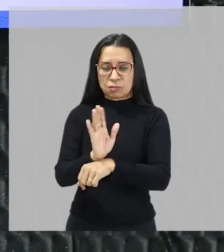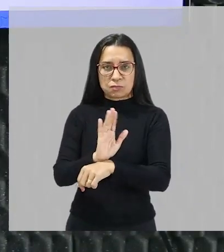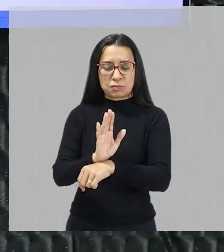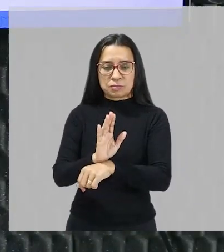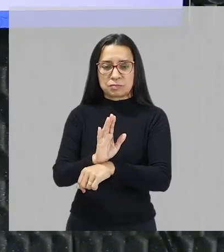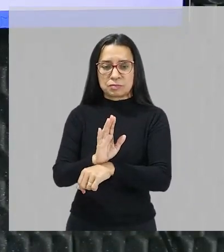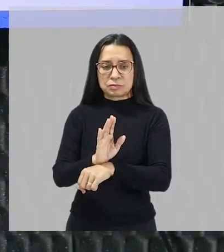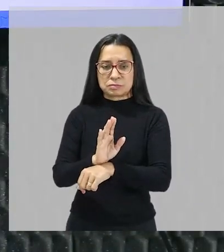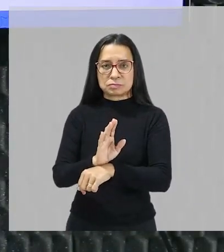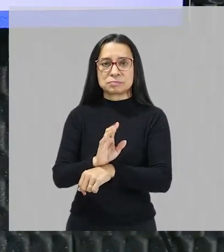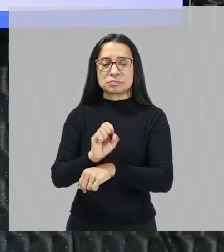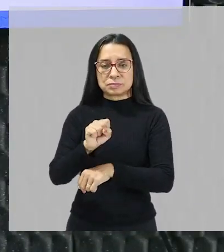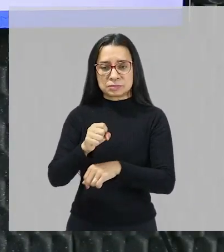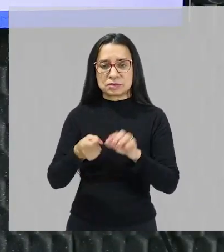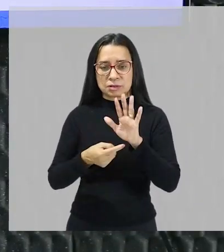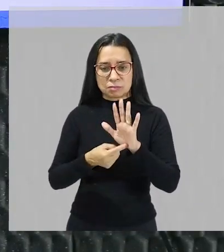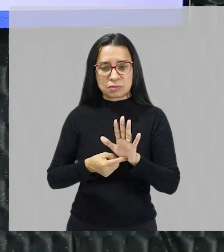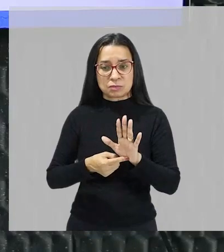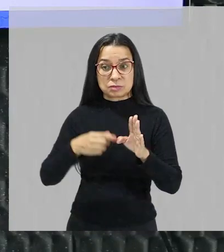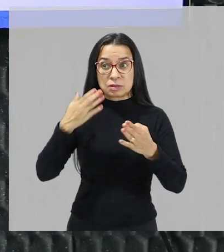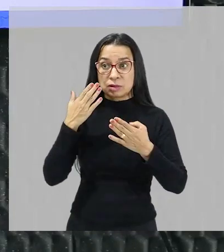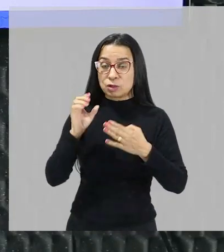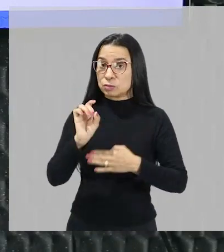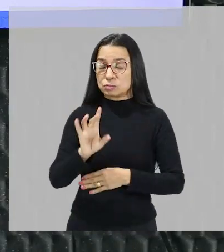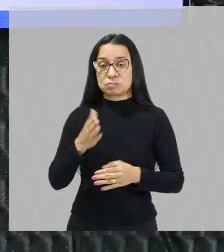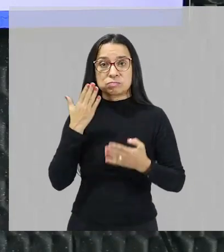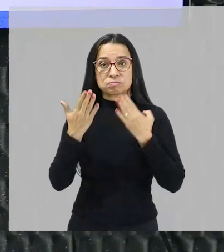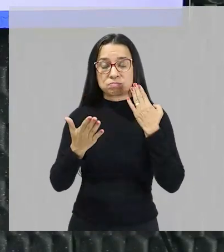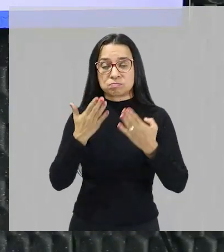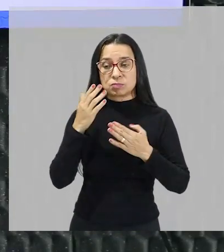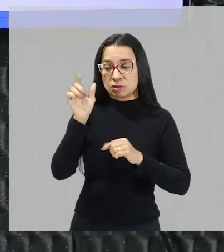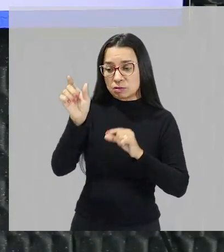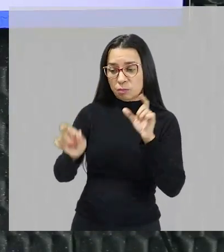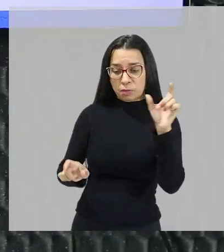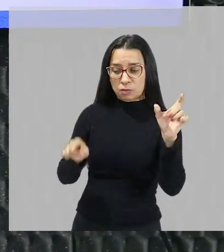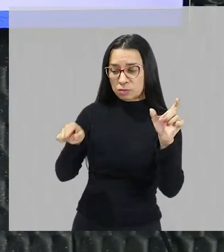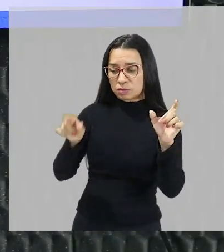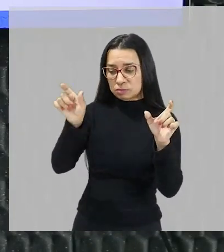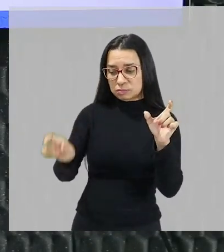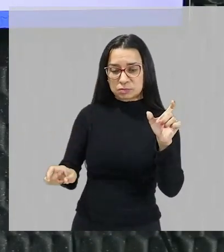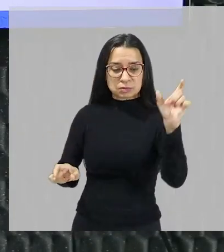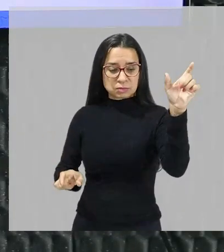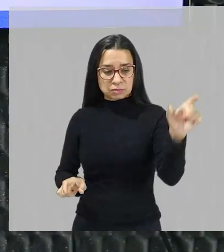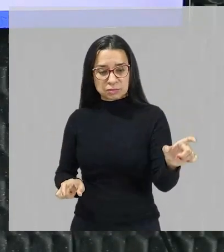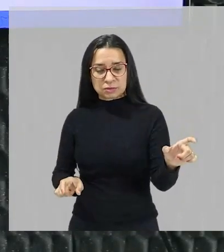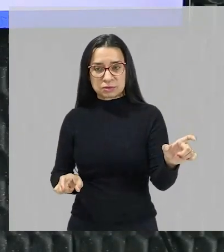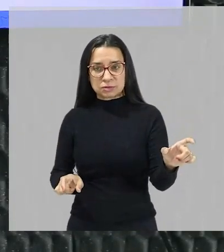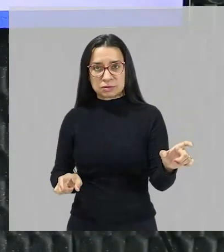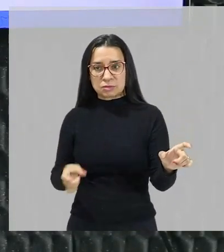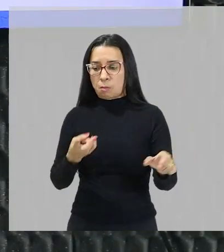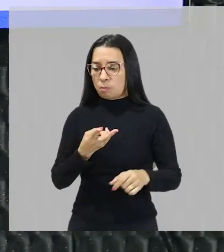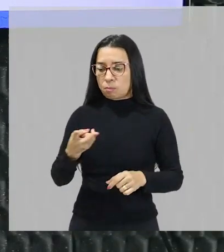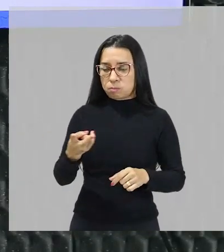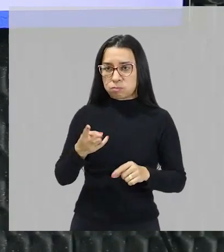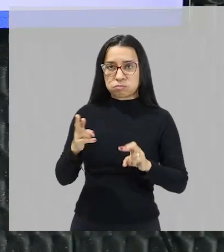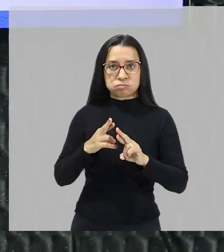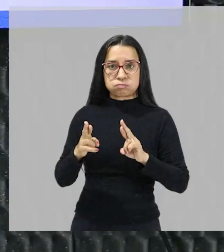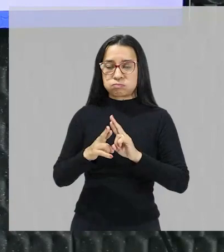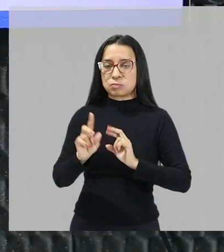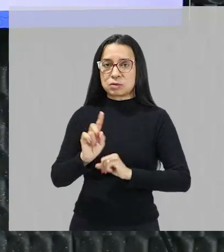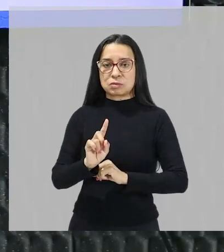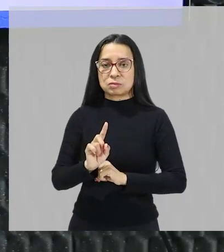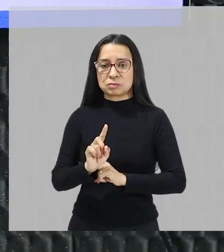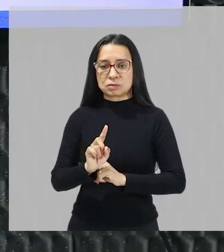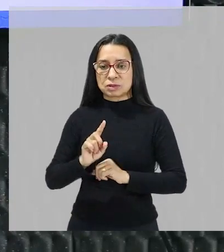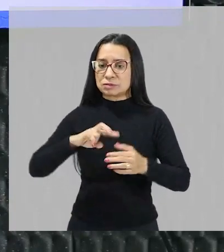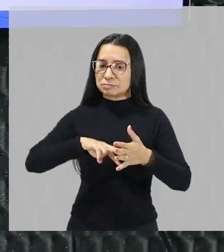esse filme para comparar o personagem com o Zé de Sila, mas não é sobre o filme, entendeu? Então aí também já está